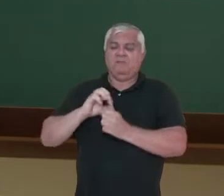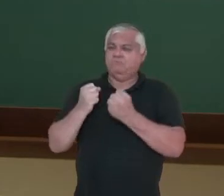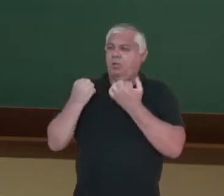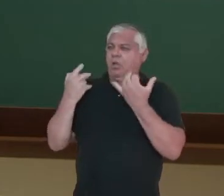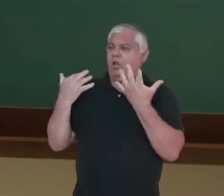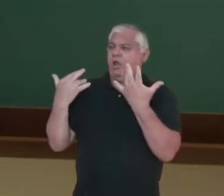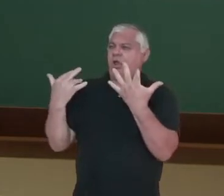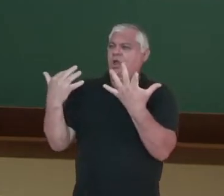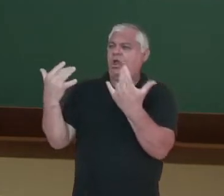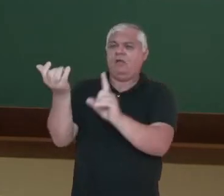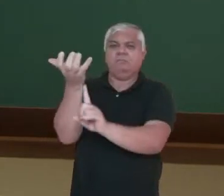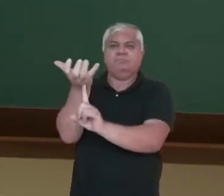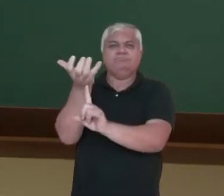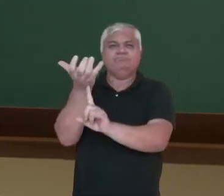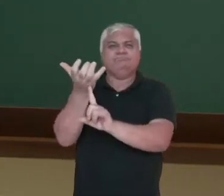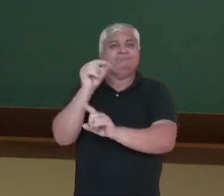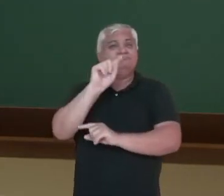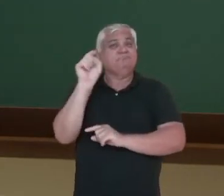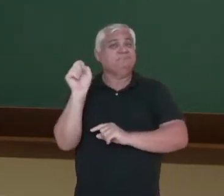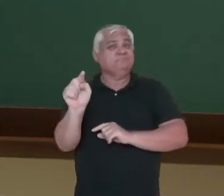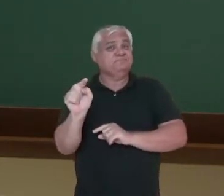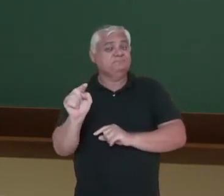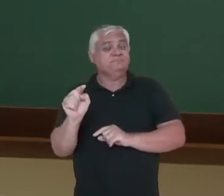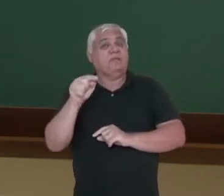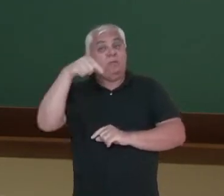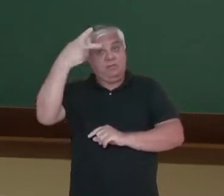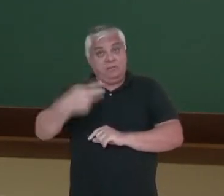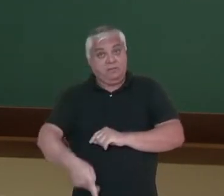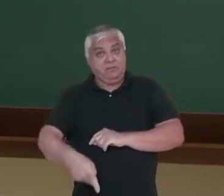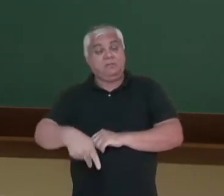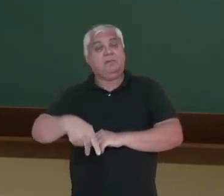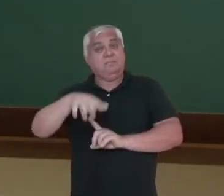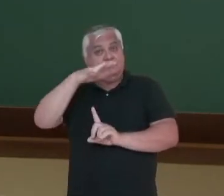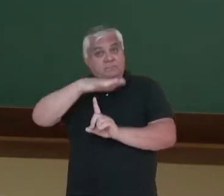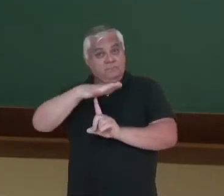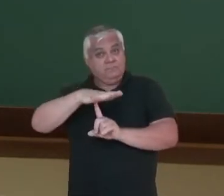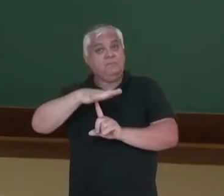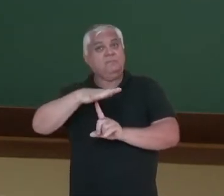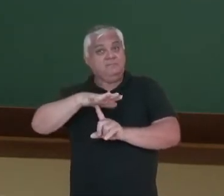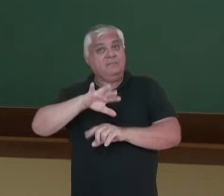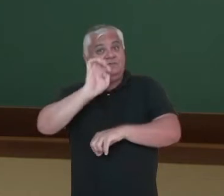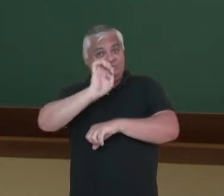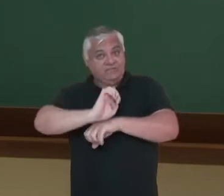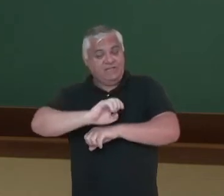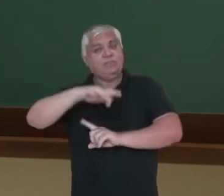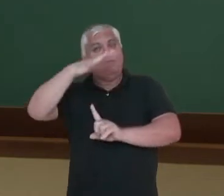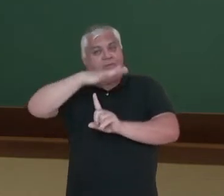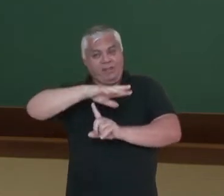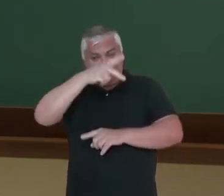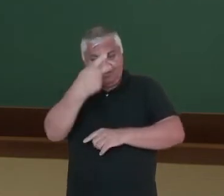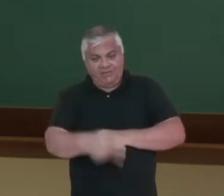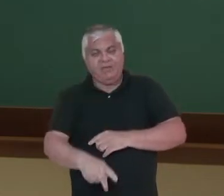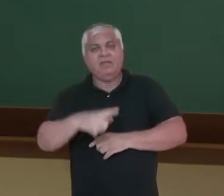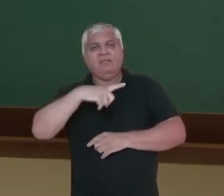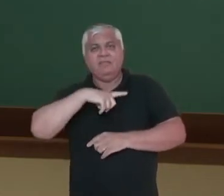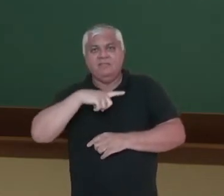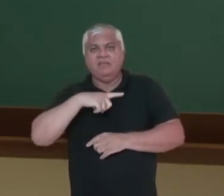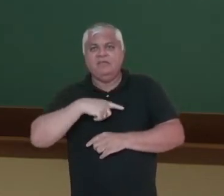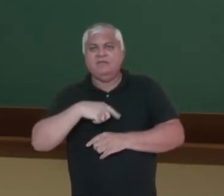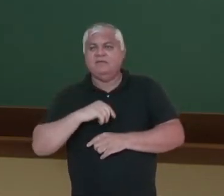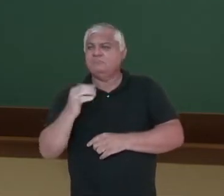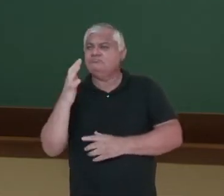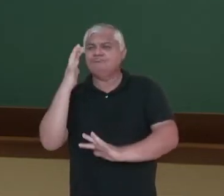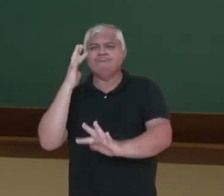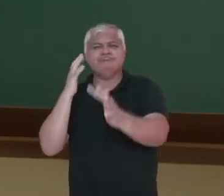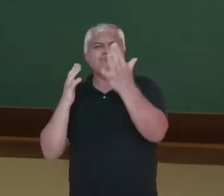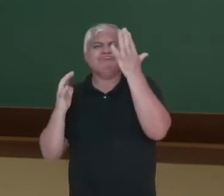também se reproduzirem, certo? E o nosso estado é o estado que tinha uma grande quantidade absurda dessas